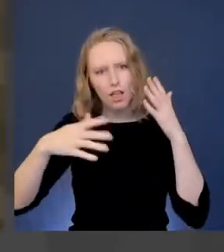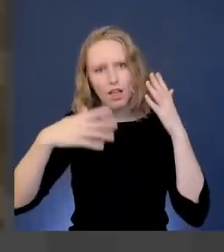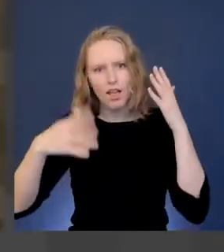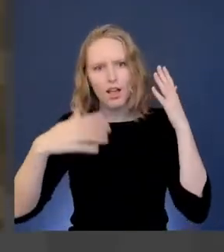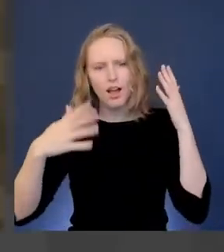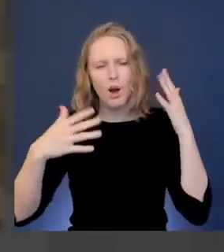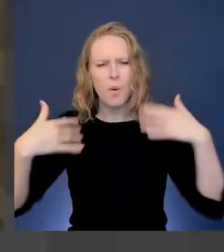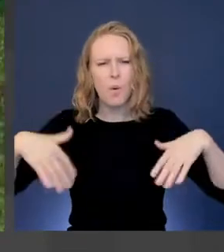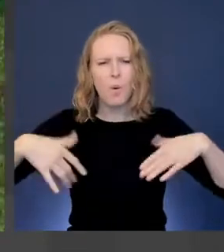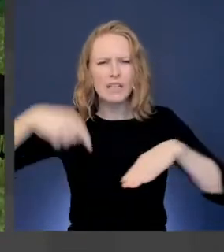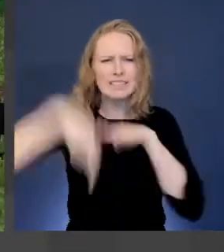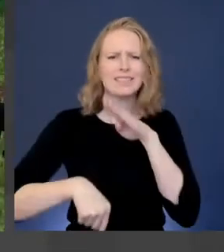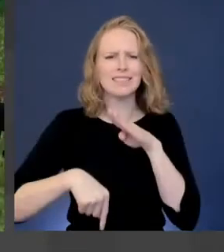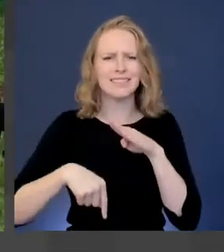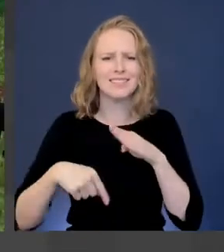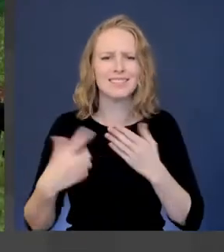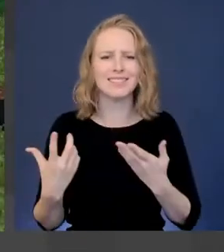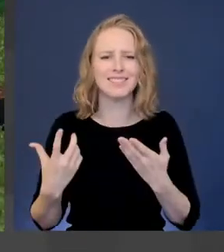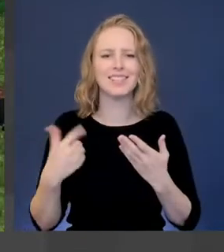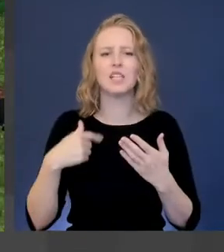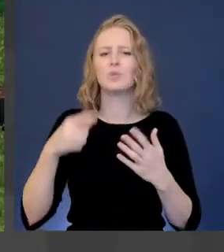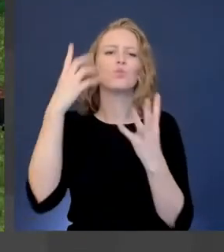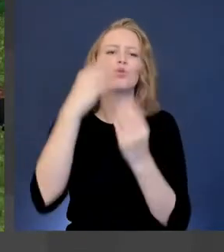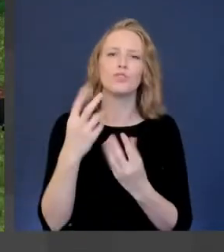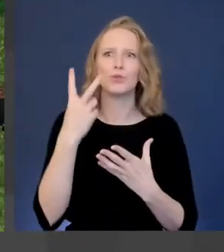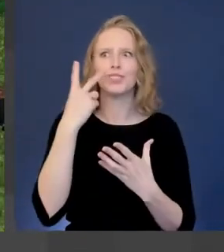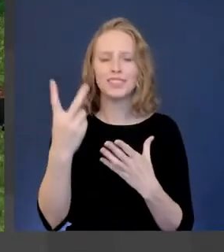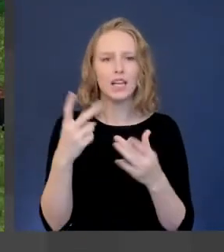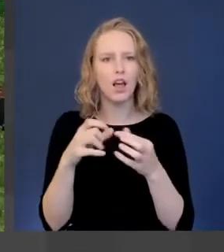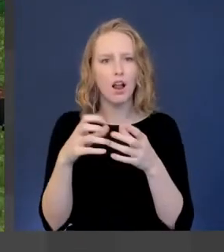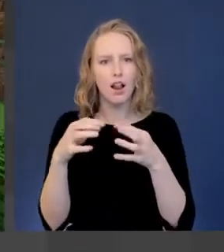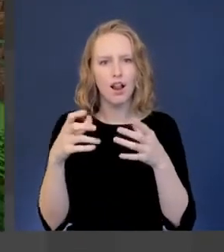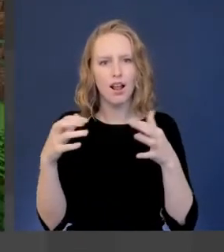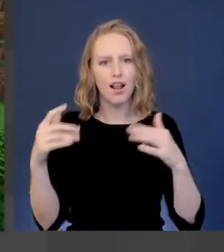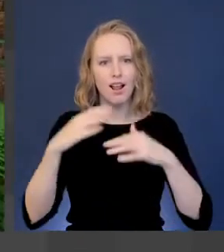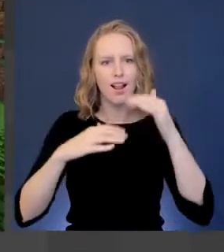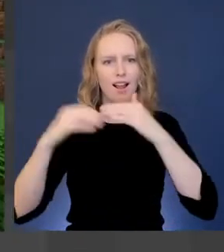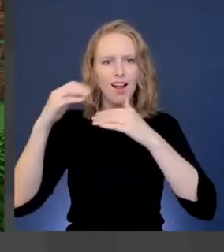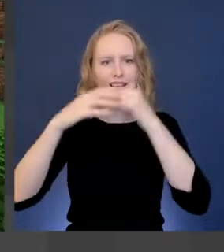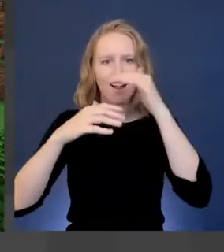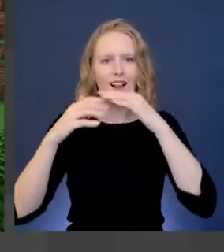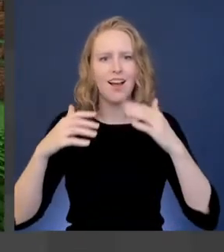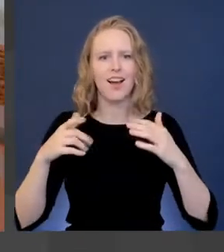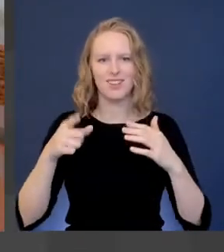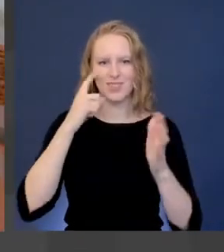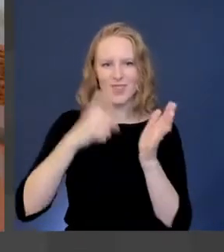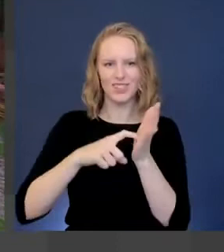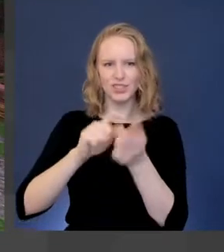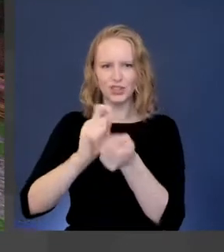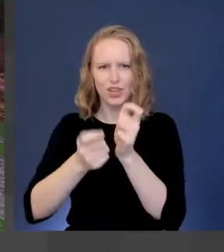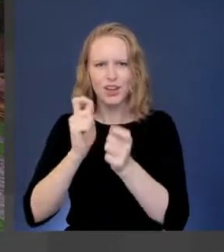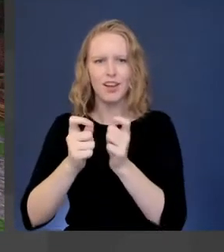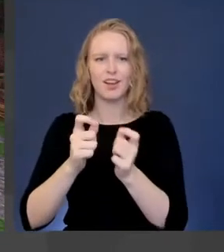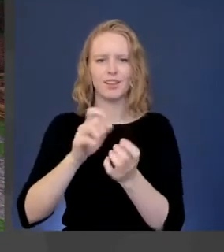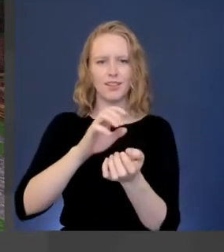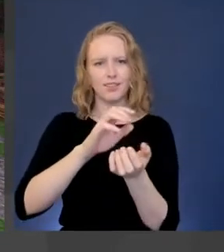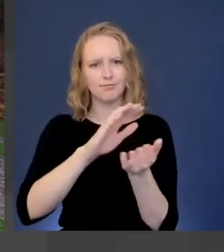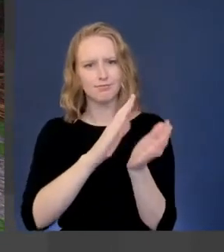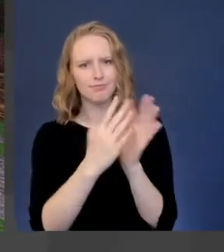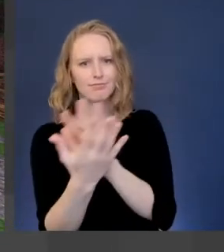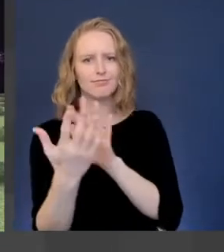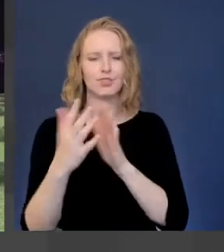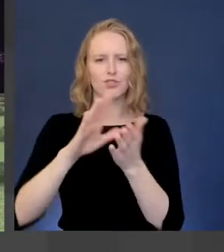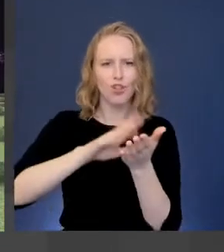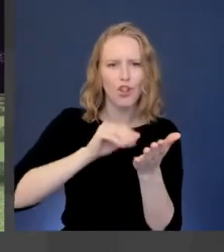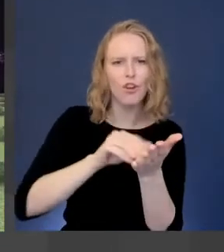E é tão bonito você conseguir ver a história do Minecraft. É lindo ver o que ele se tornou e ver ele mudando e evoluindo e aprendendo.